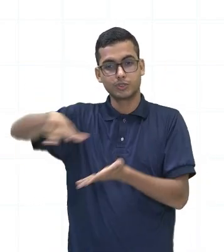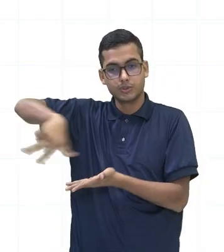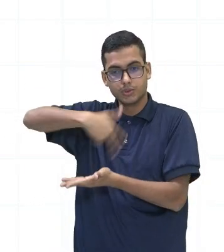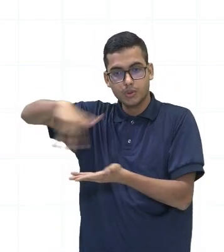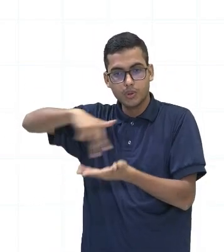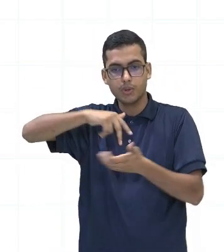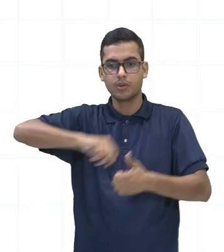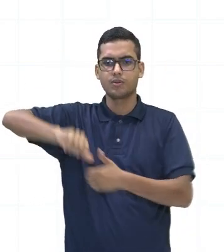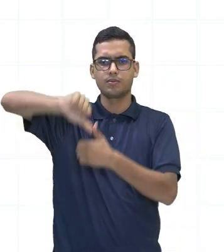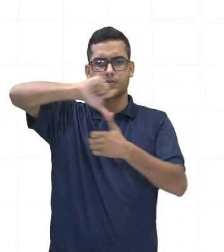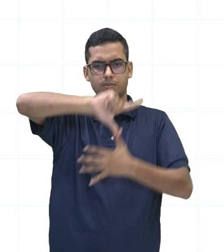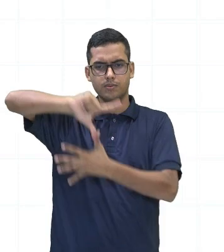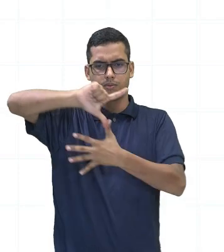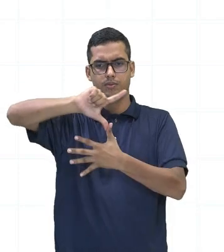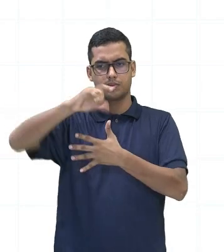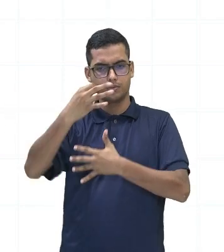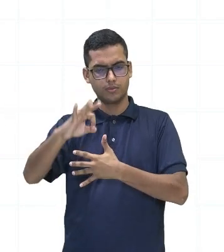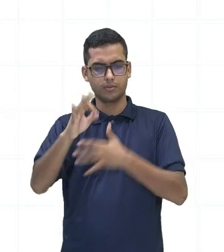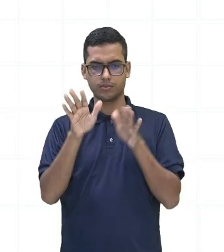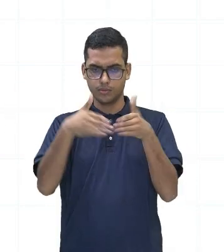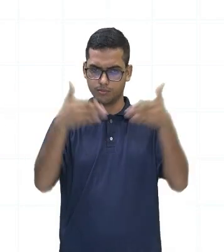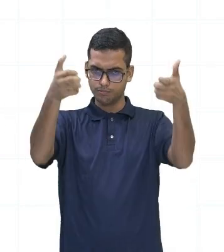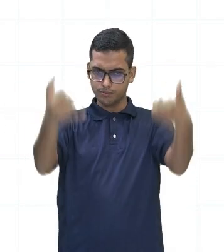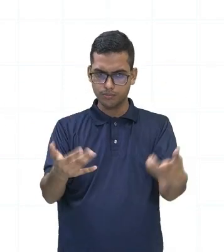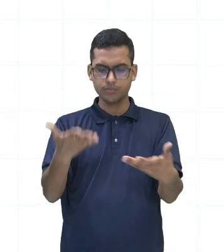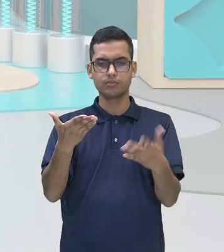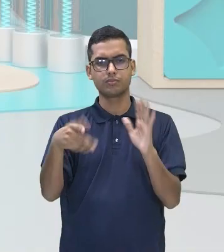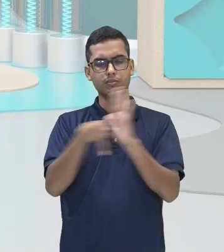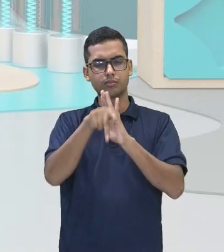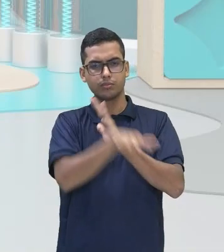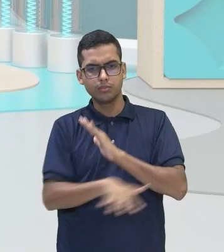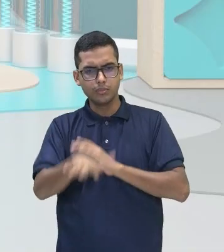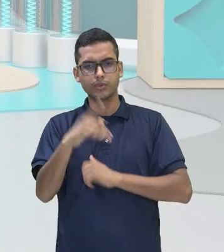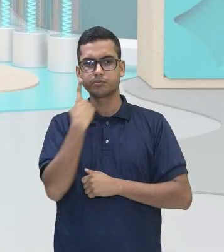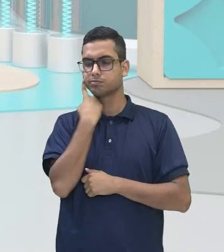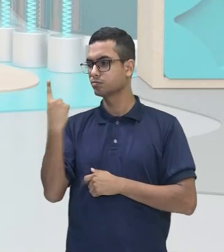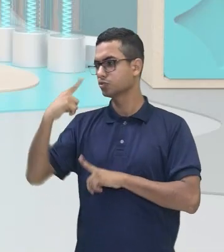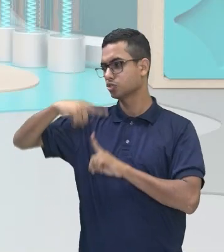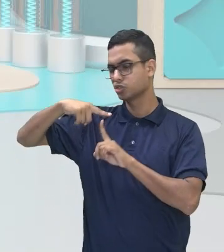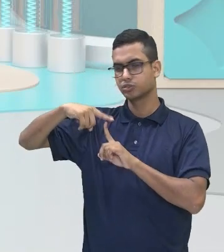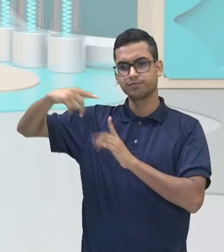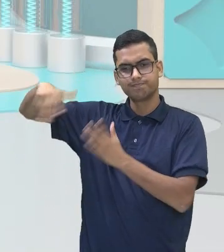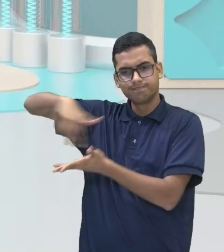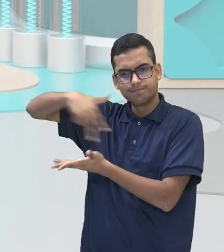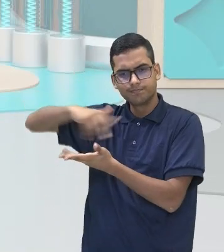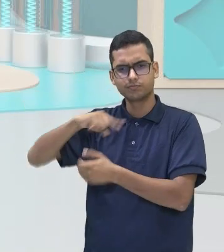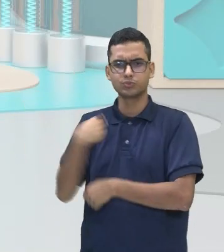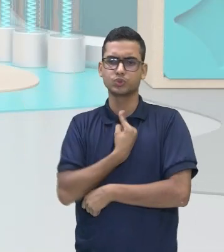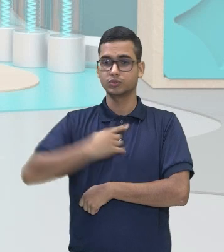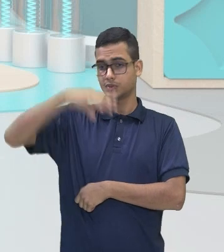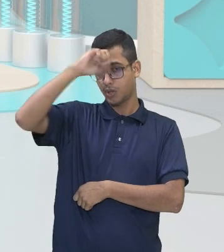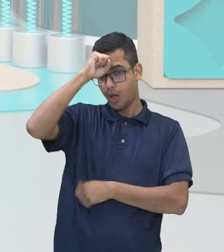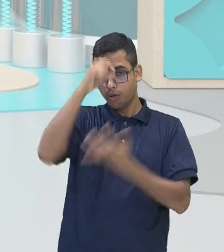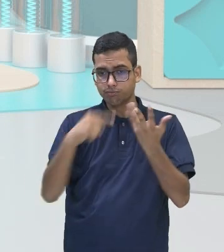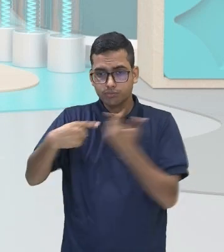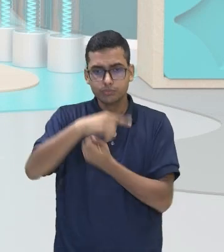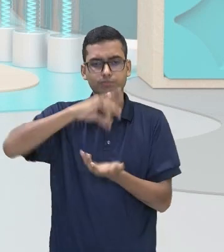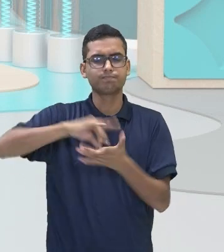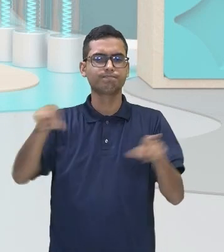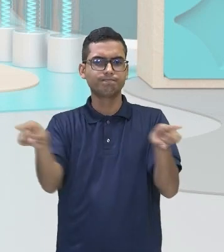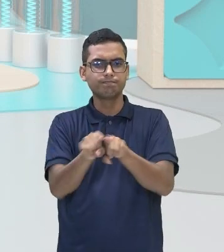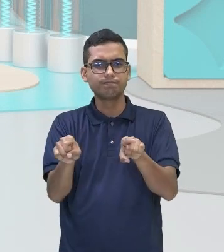latinas. Nós iremos falar um pouco sobre esse estilo de dança, iremos conhecer e explorar um pouco